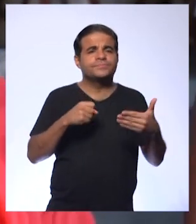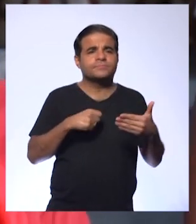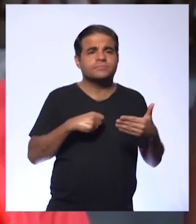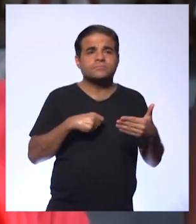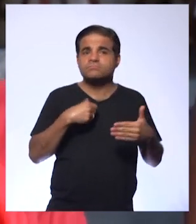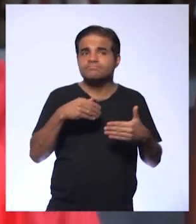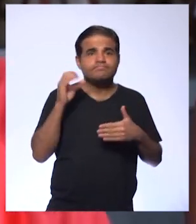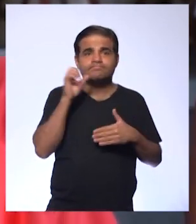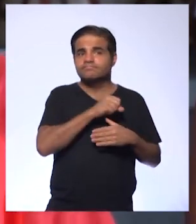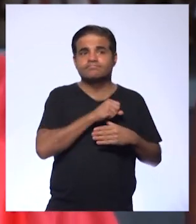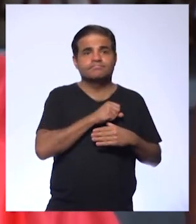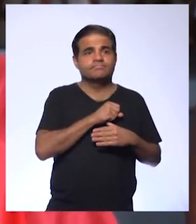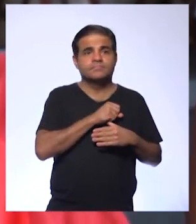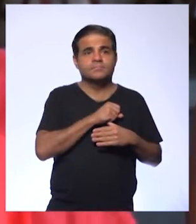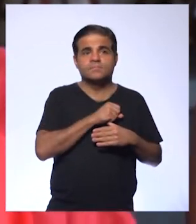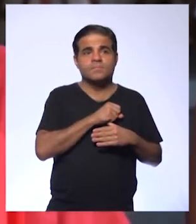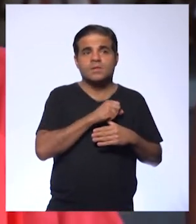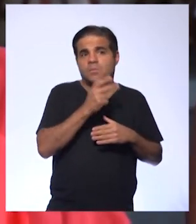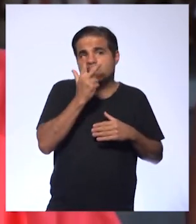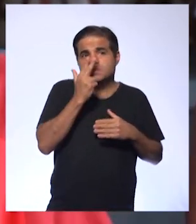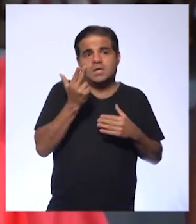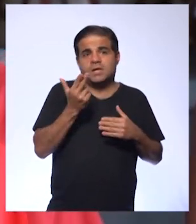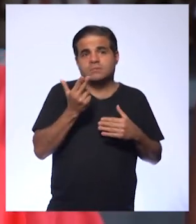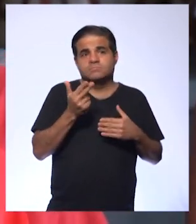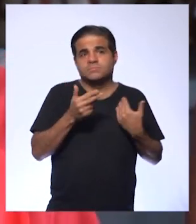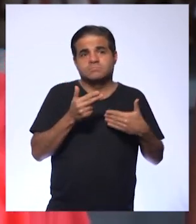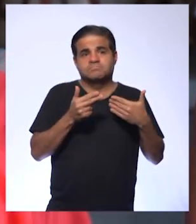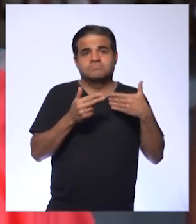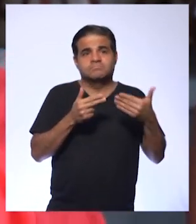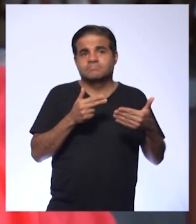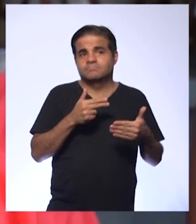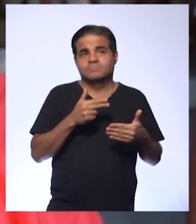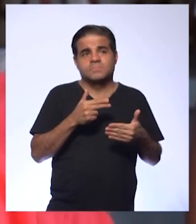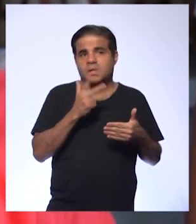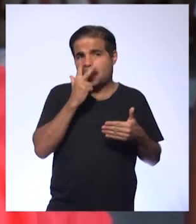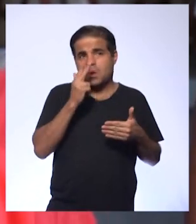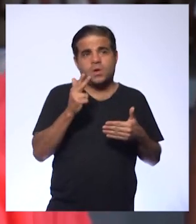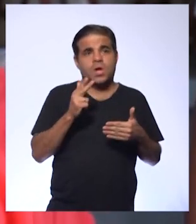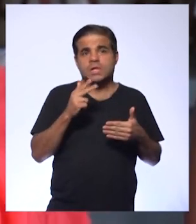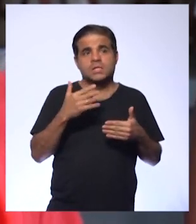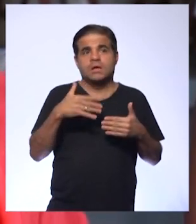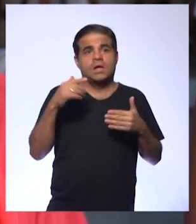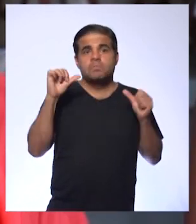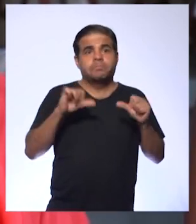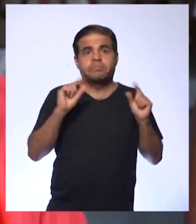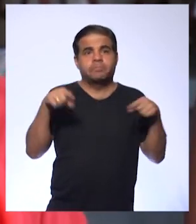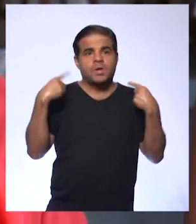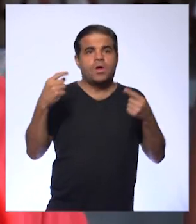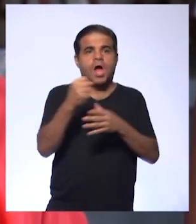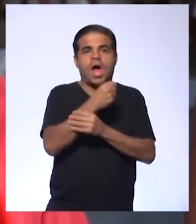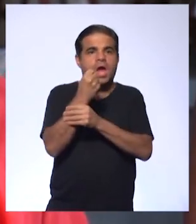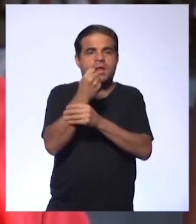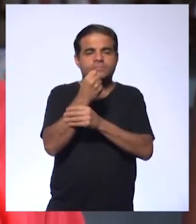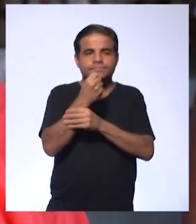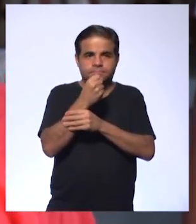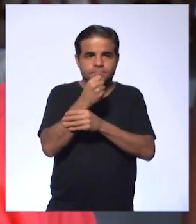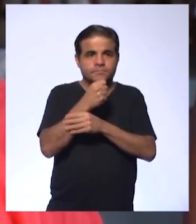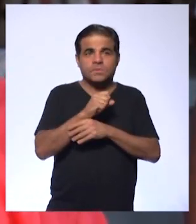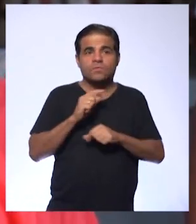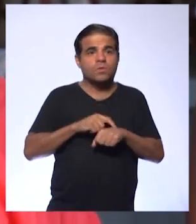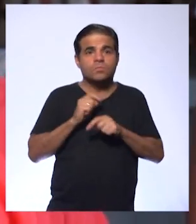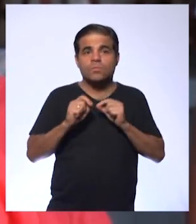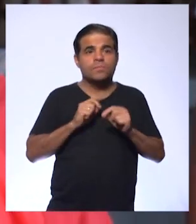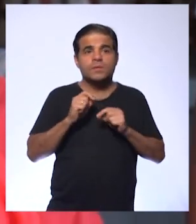E foi rápido. Eu não achei que eu nem... Como vou dizer? Eu não achei que era tão grave assim. Foi no